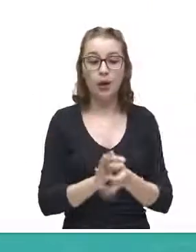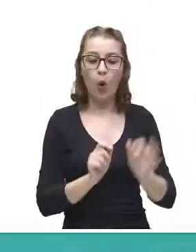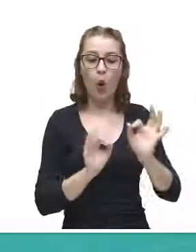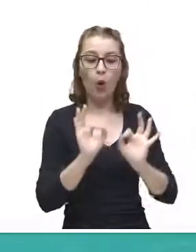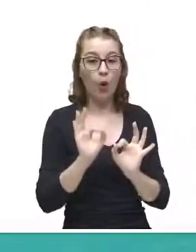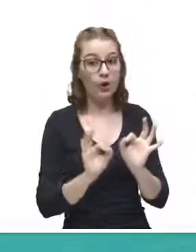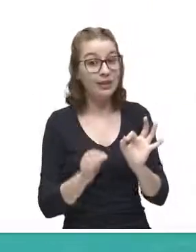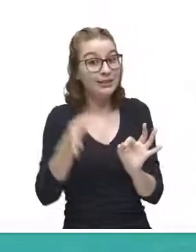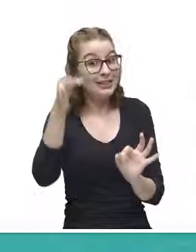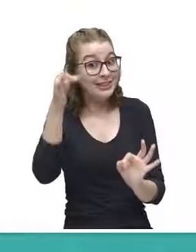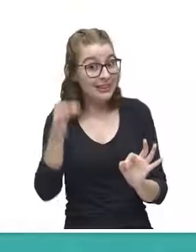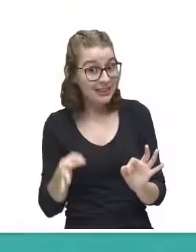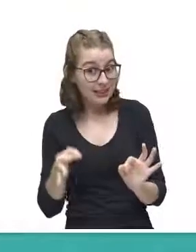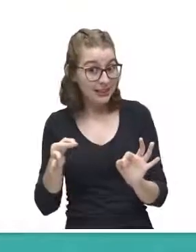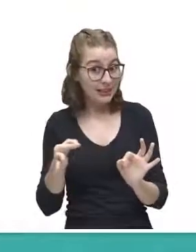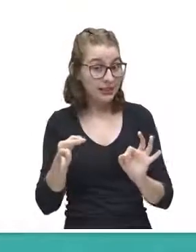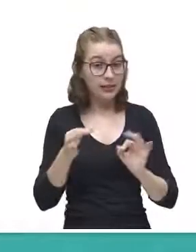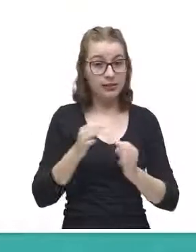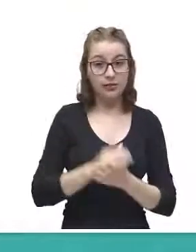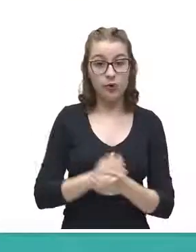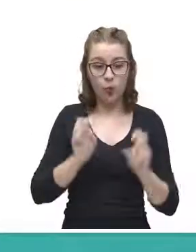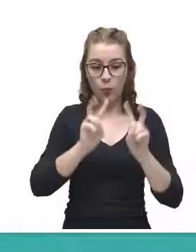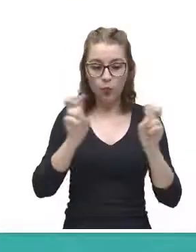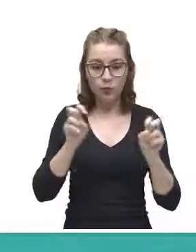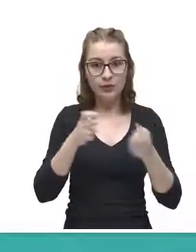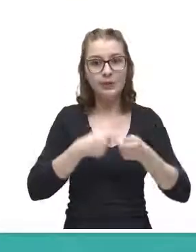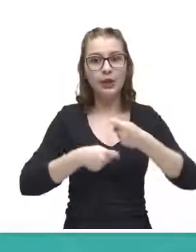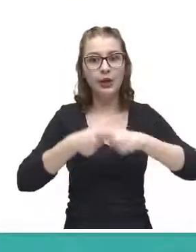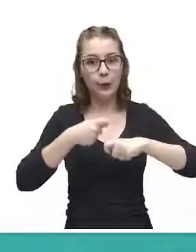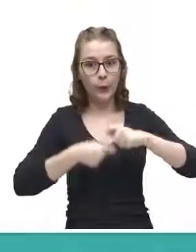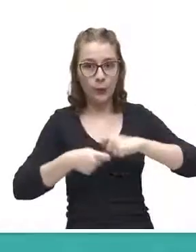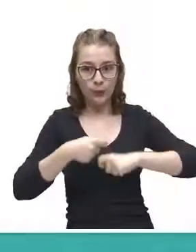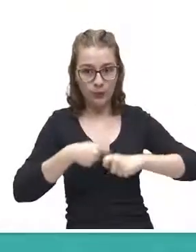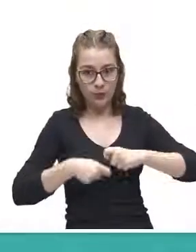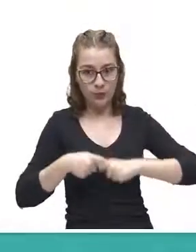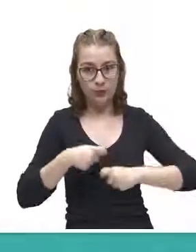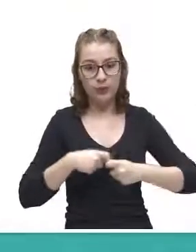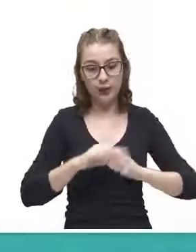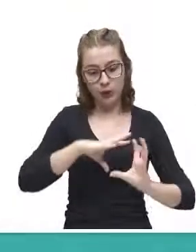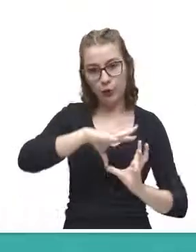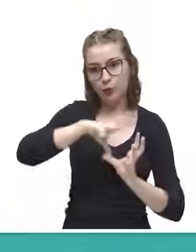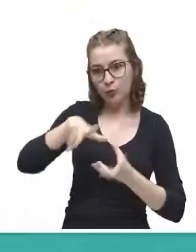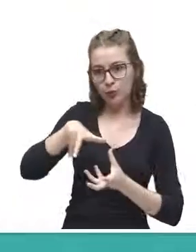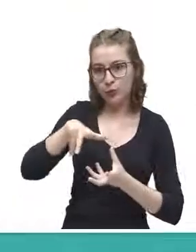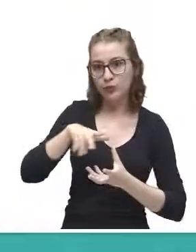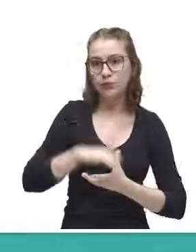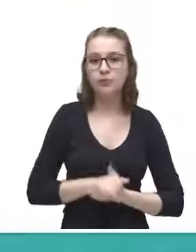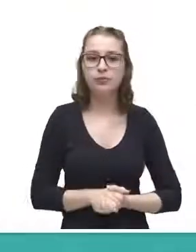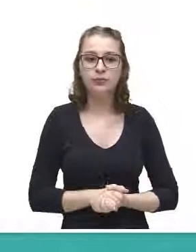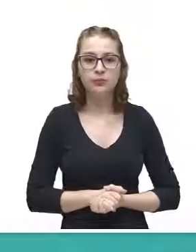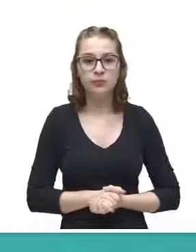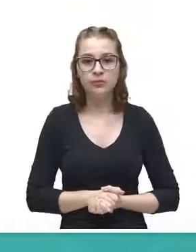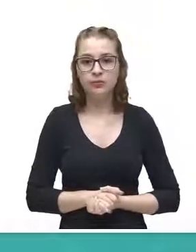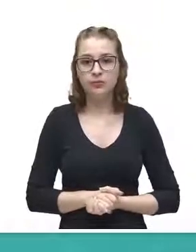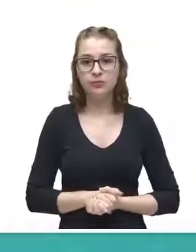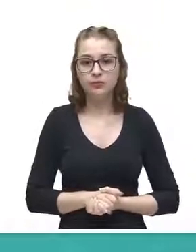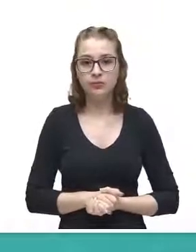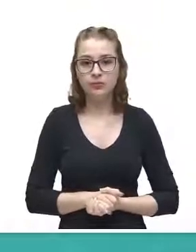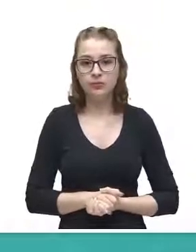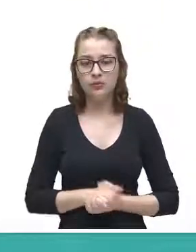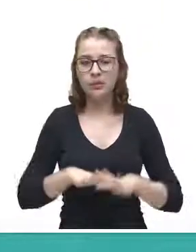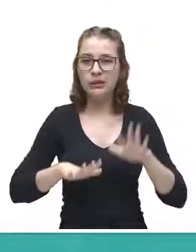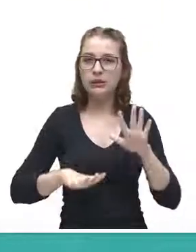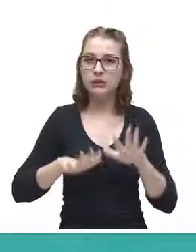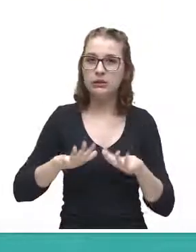em relação à sua economia, a economia global, tá? Até